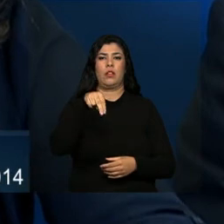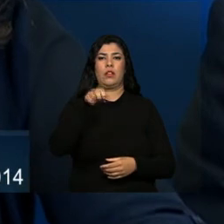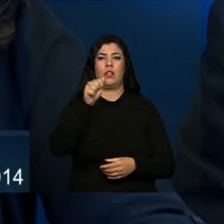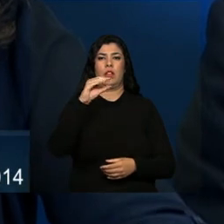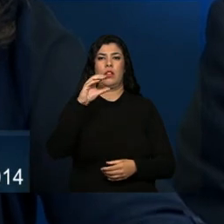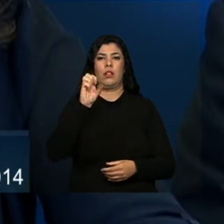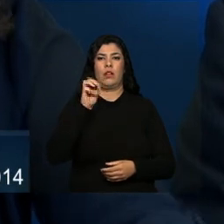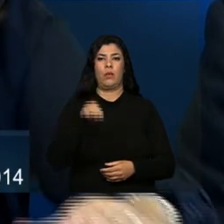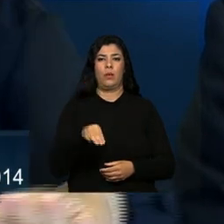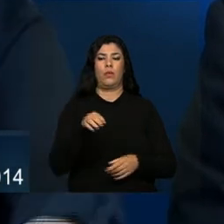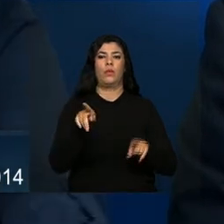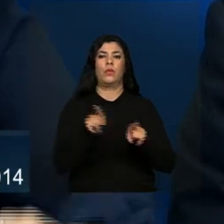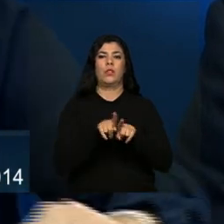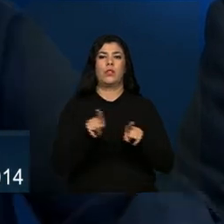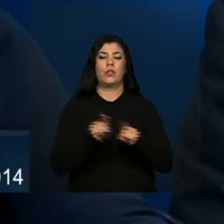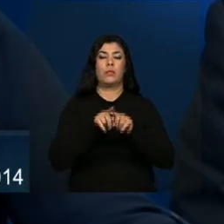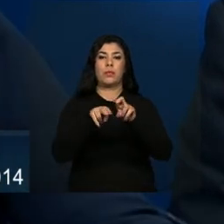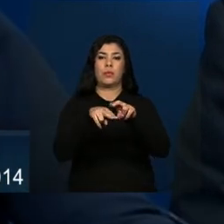conta da